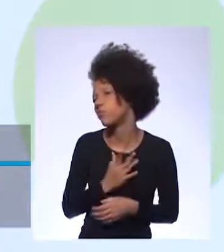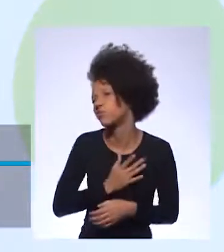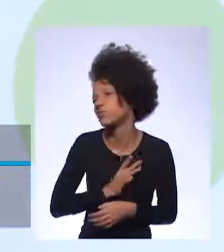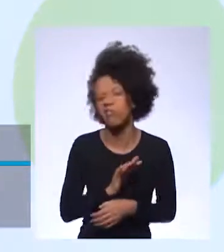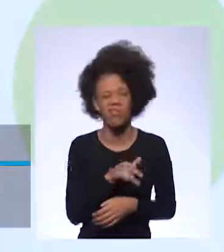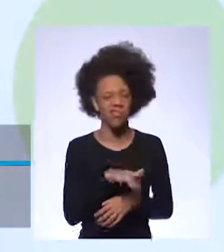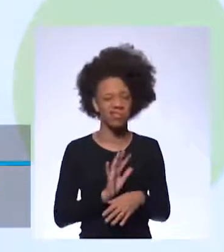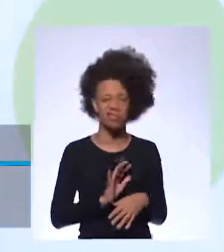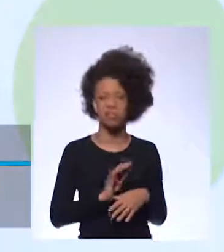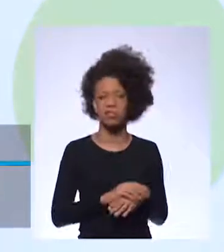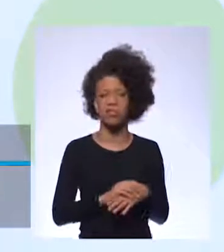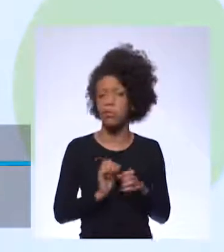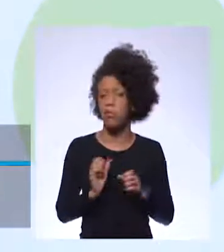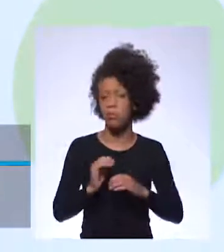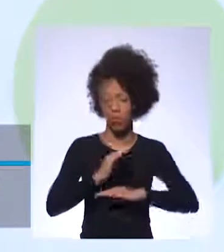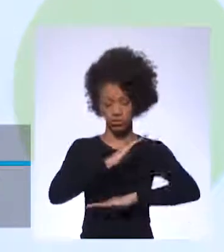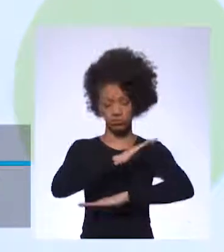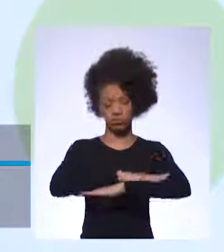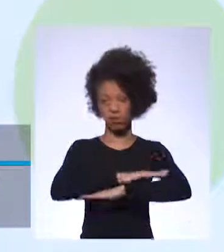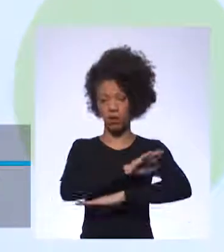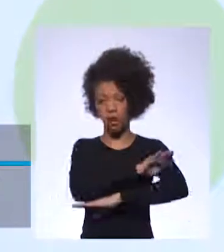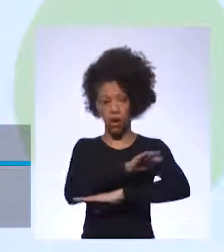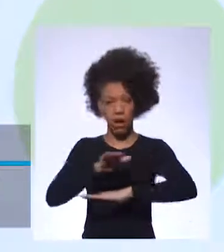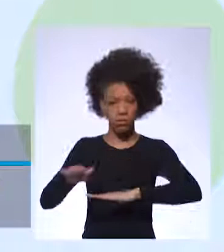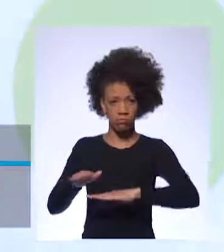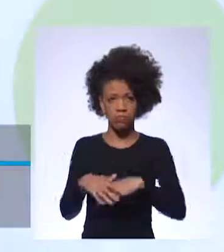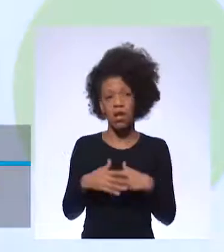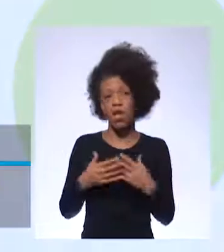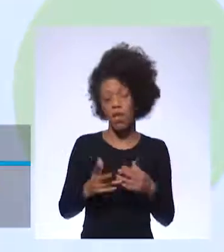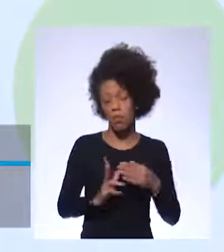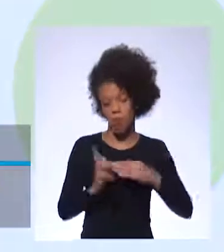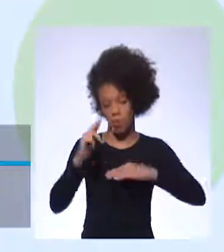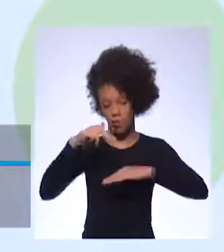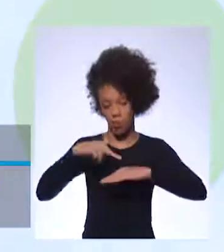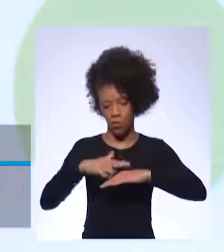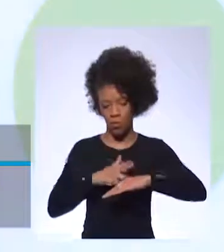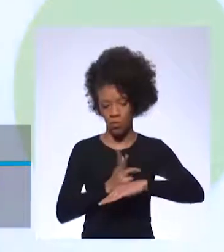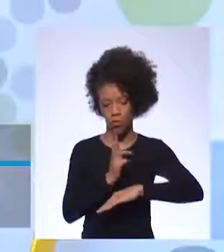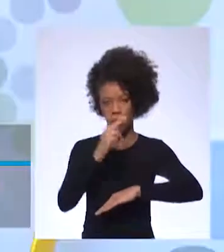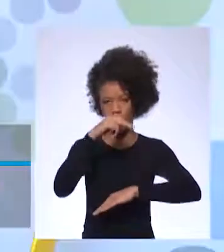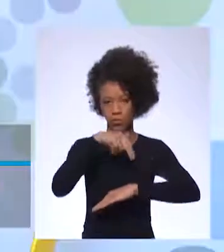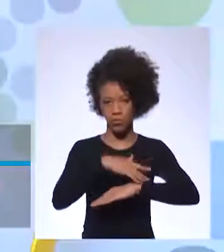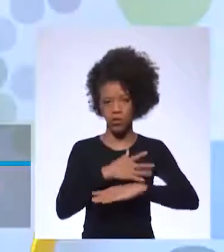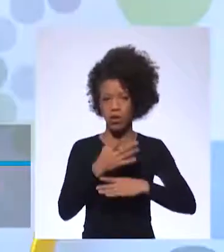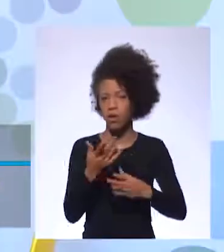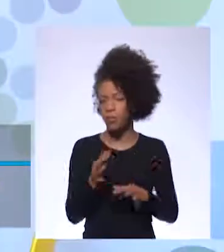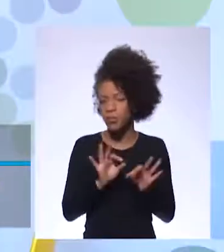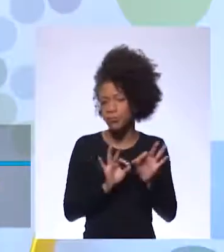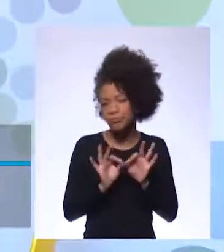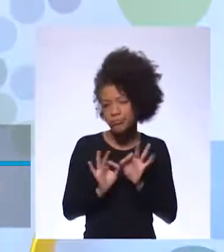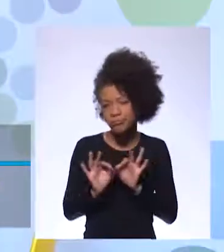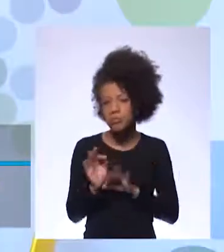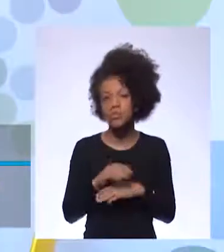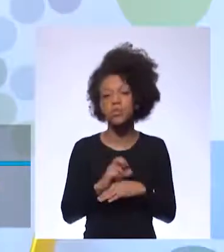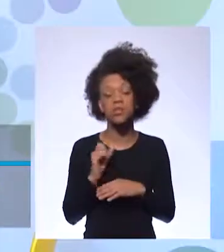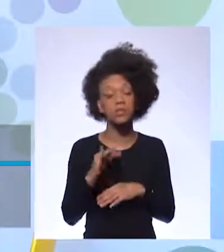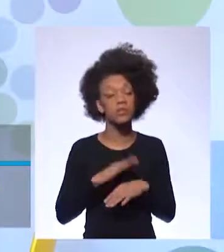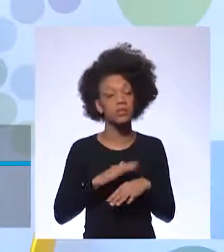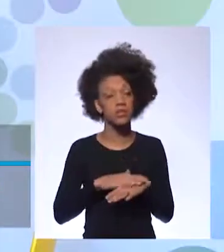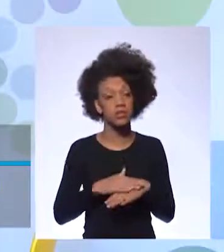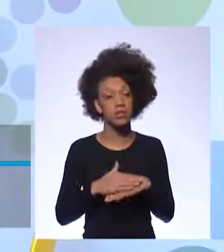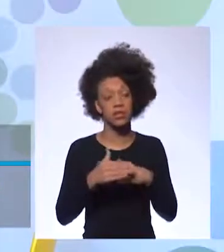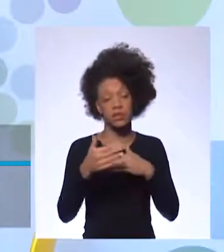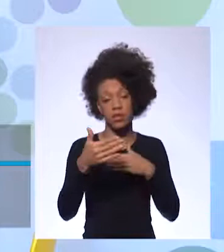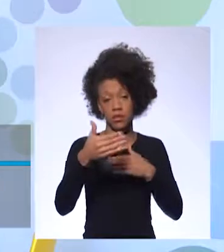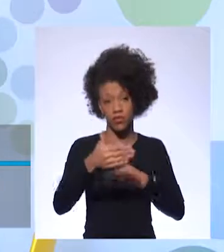reto não tem problema eu cortei assim para fazer firula mas pode ser só reto se você for fazer de caixa de leite tu